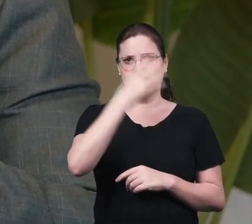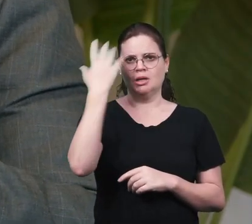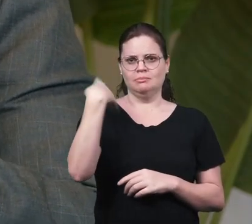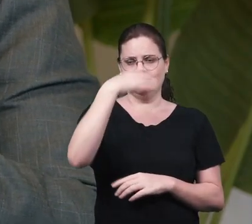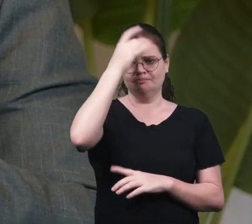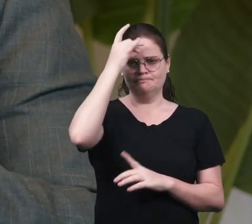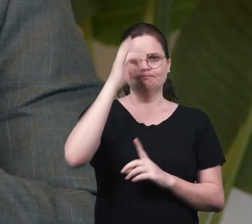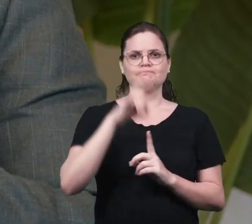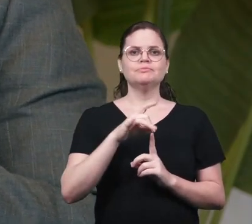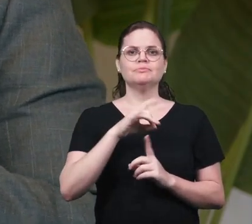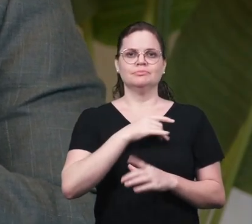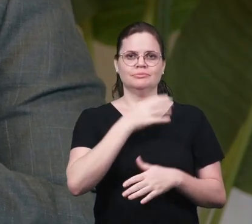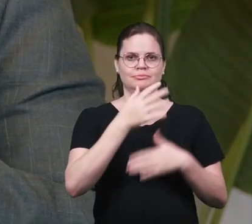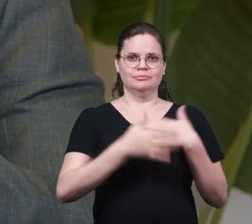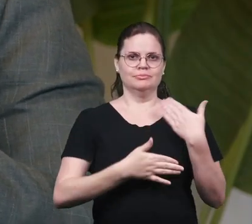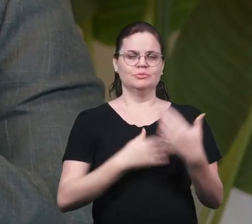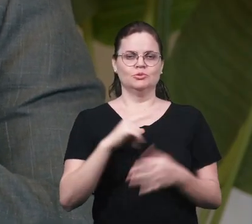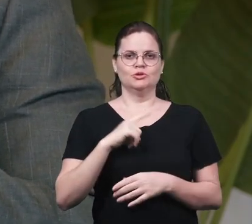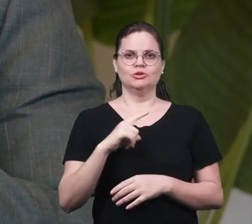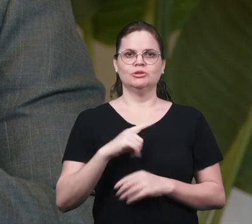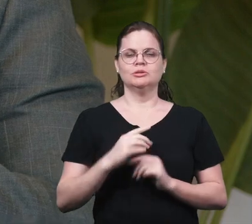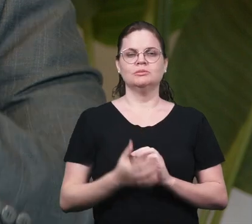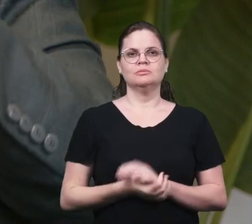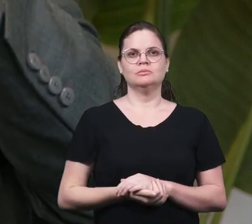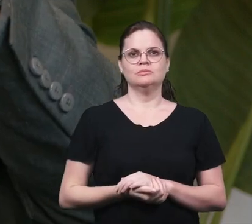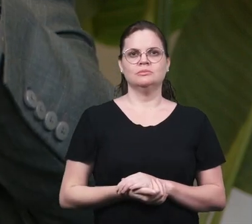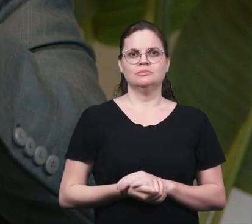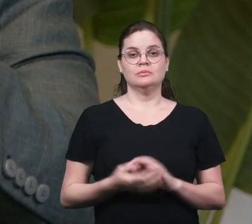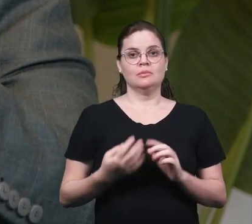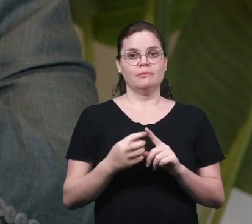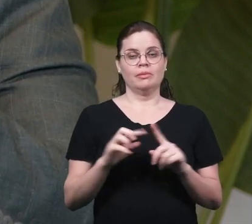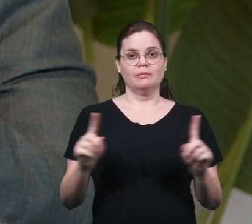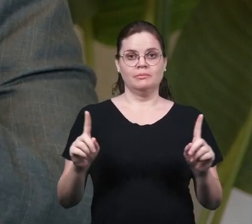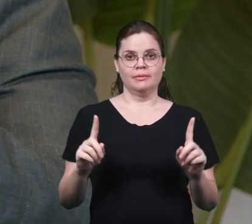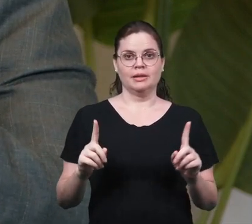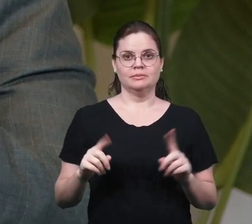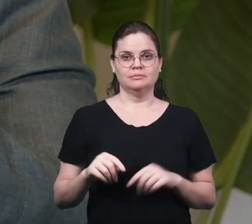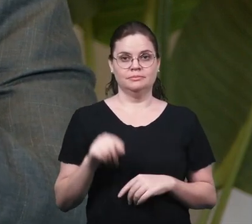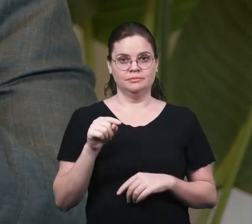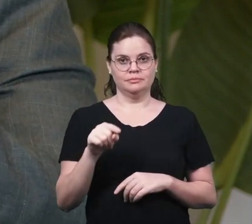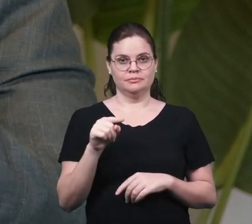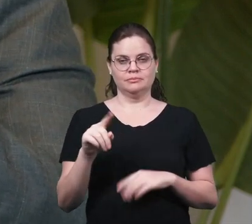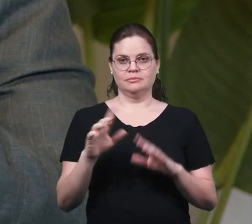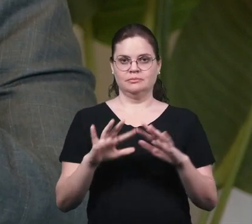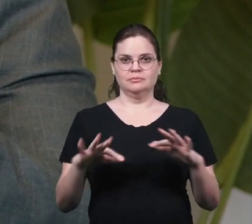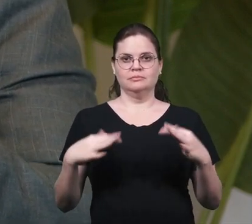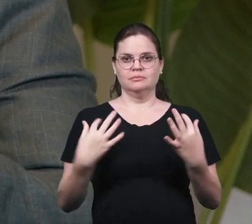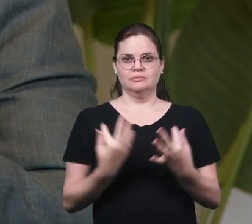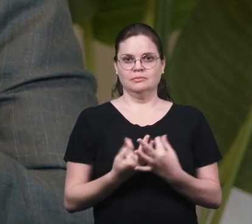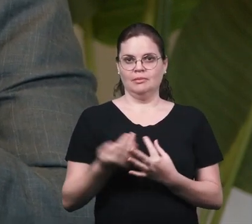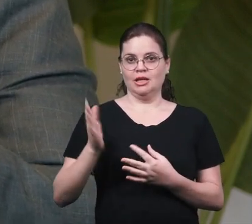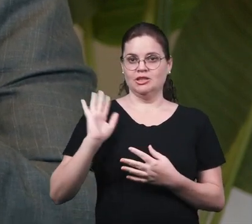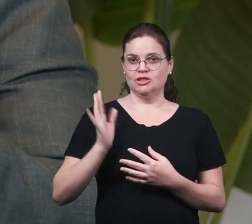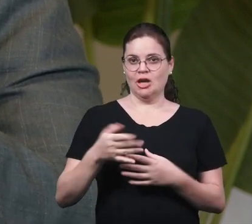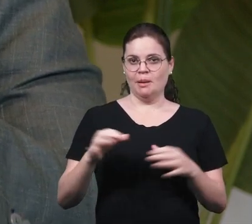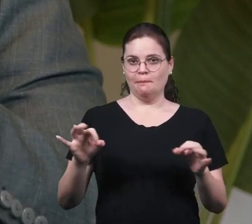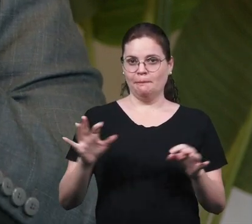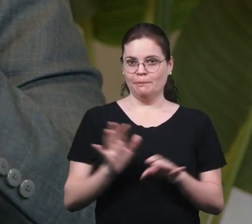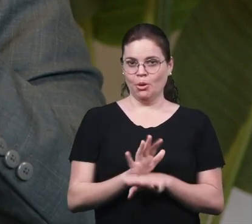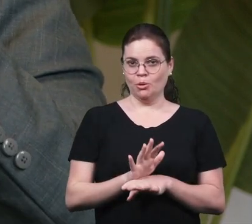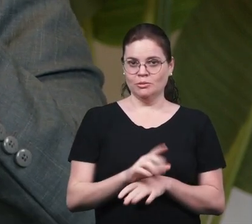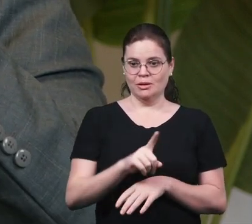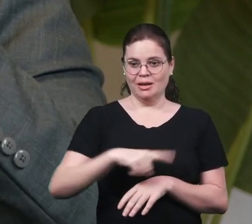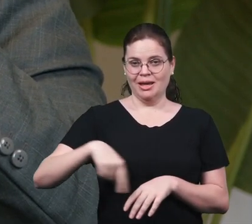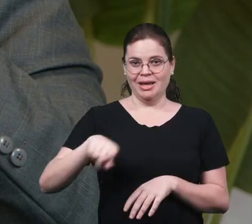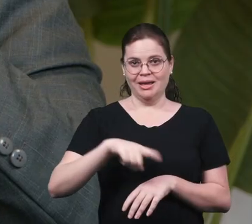Santo. Agora, será que este lar já nasceu assim? Será que